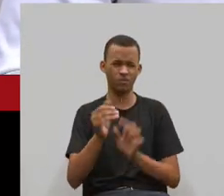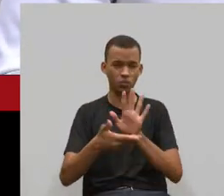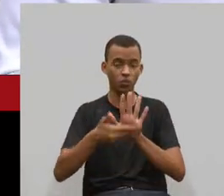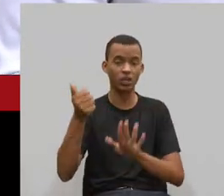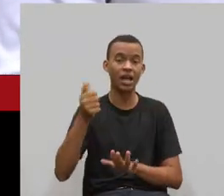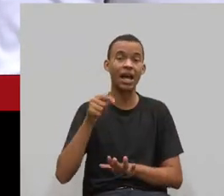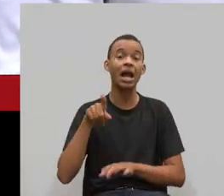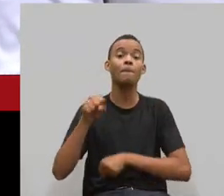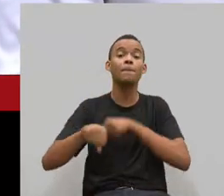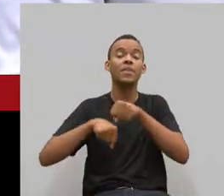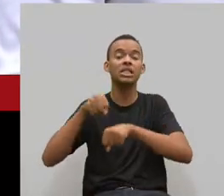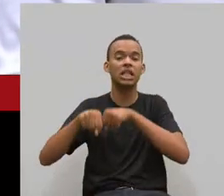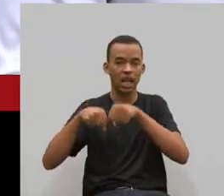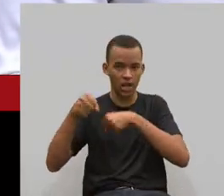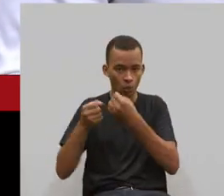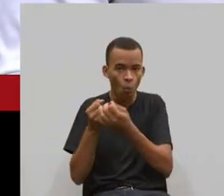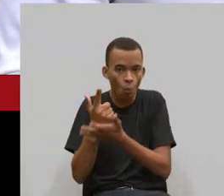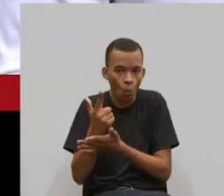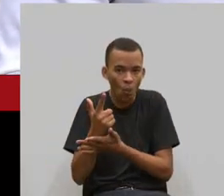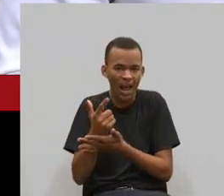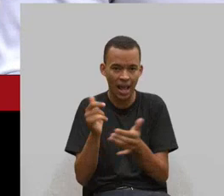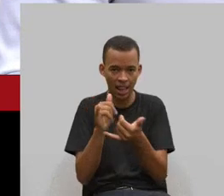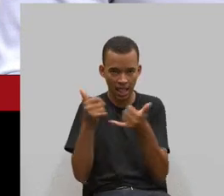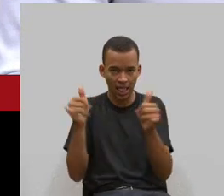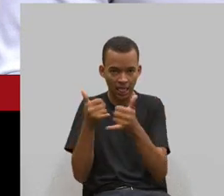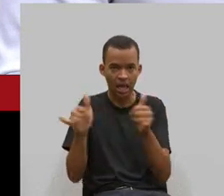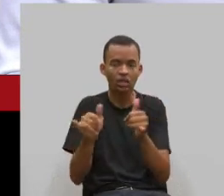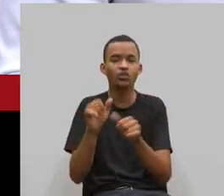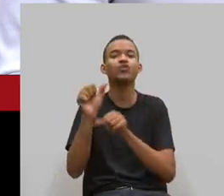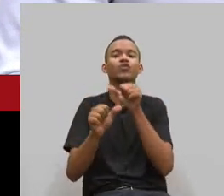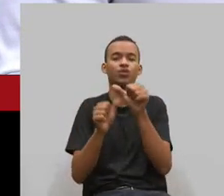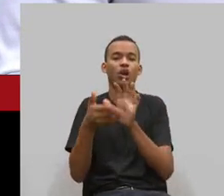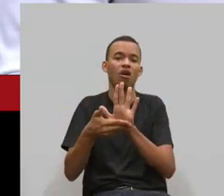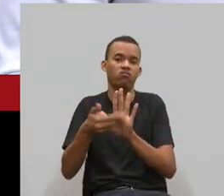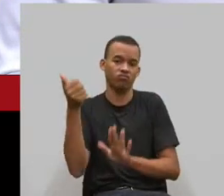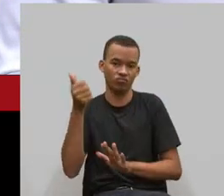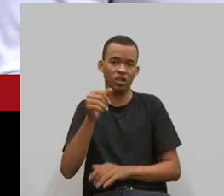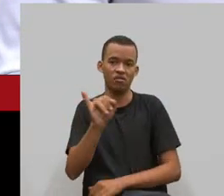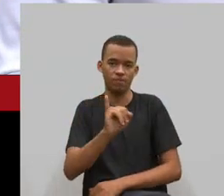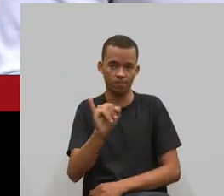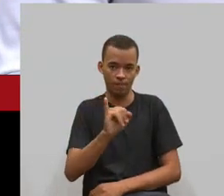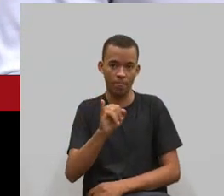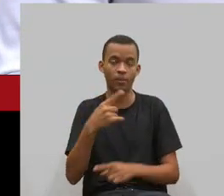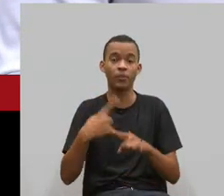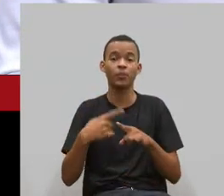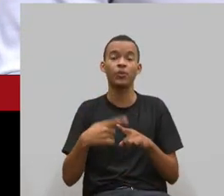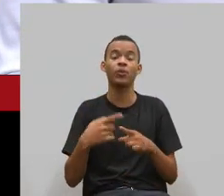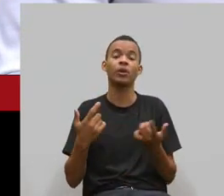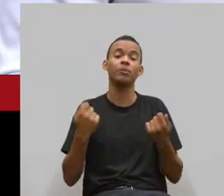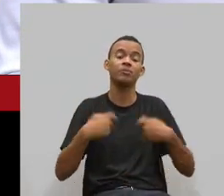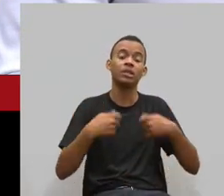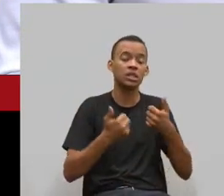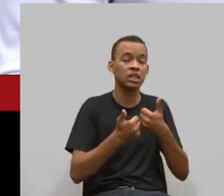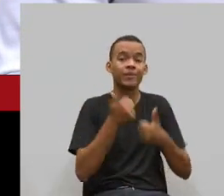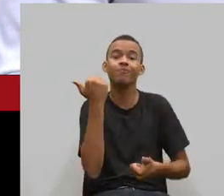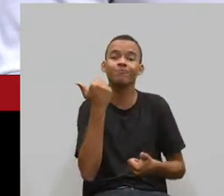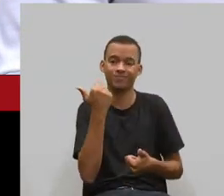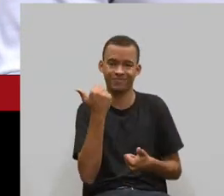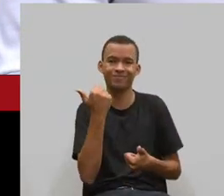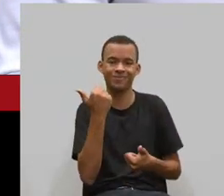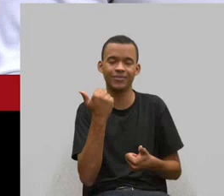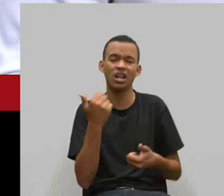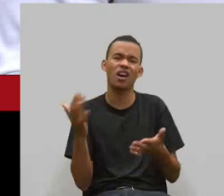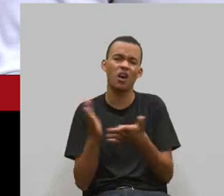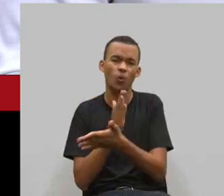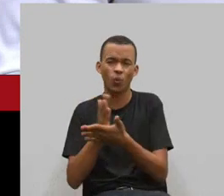esporte ela é muito cara paraas pessoas e principalmente pros obesos paraas pessoas que têm deficiência porque não conseguem acessar de forma digna